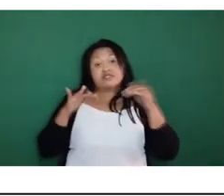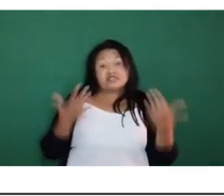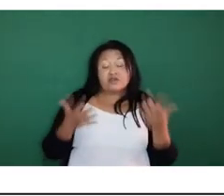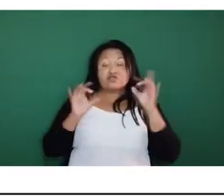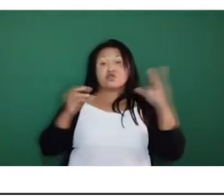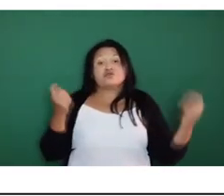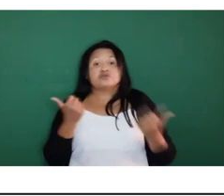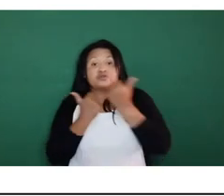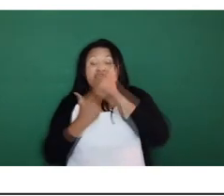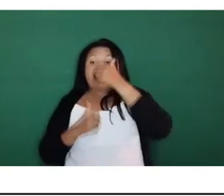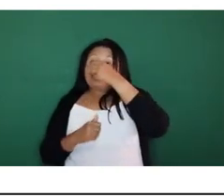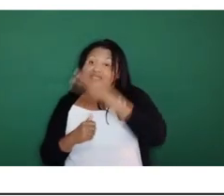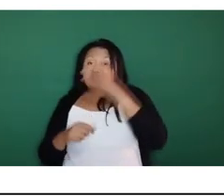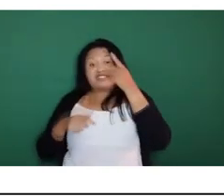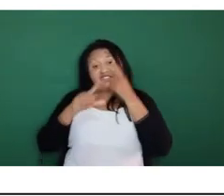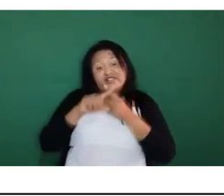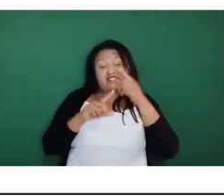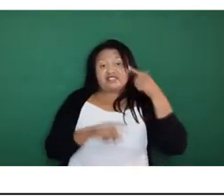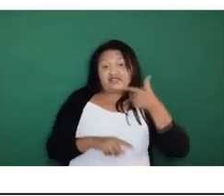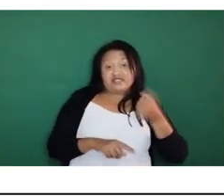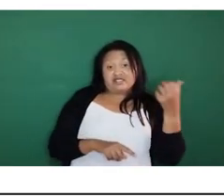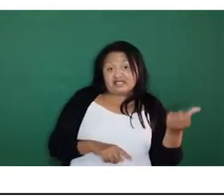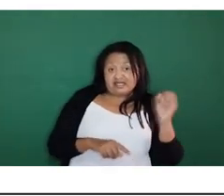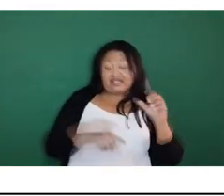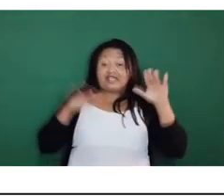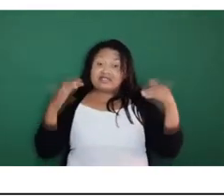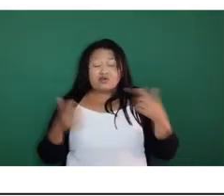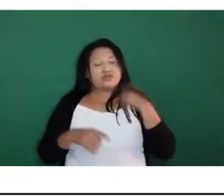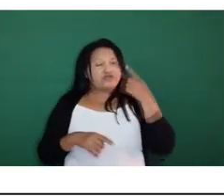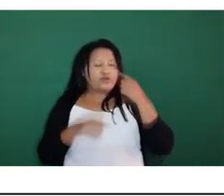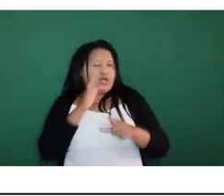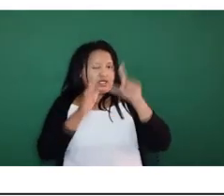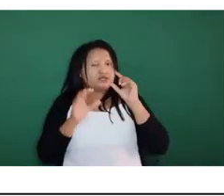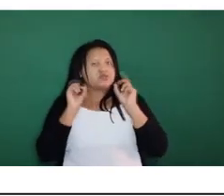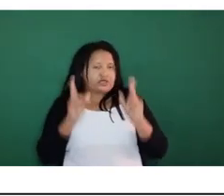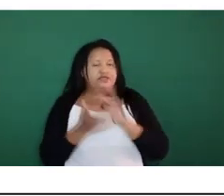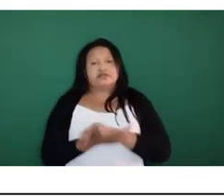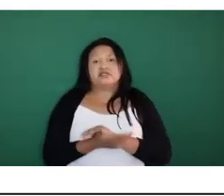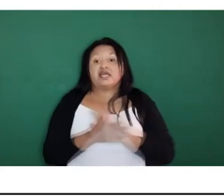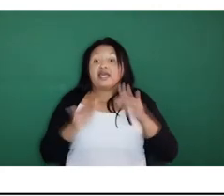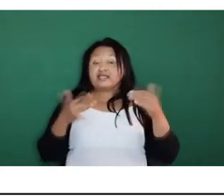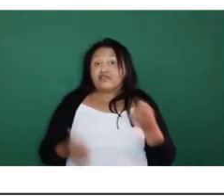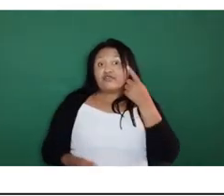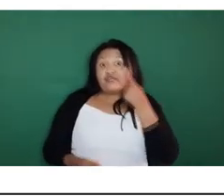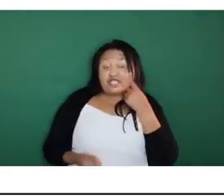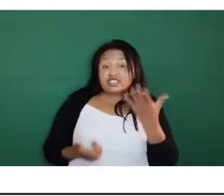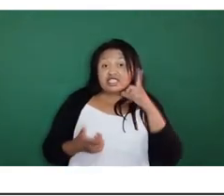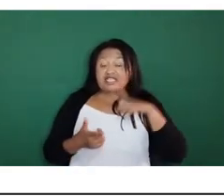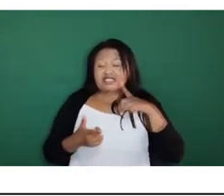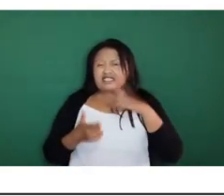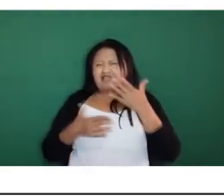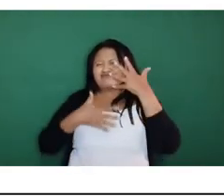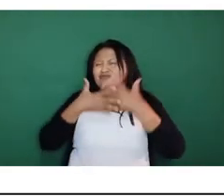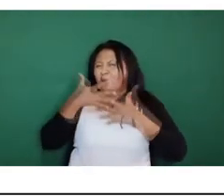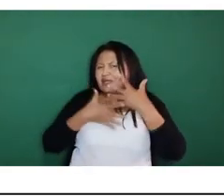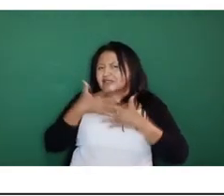60 e a velocidade inicial substituir como zero como a gente viu anteriormente Ok Então veja que há uma